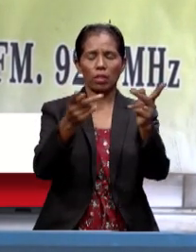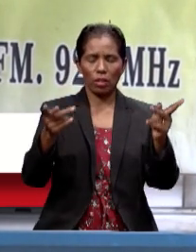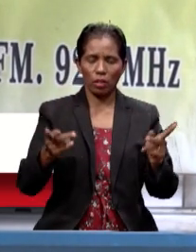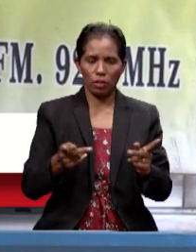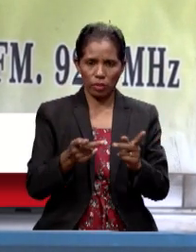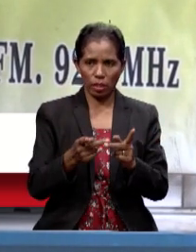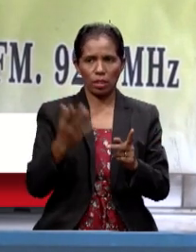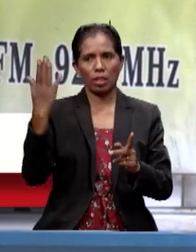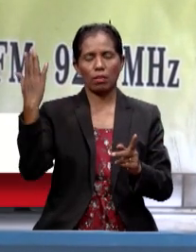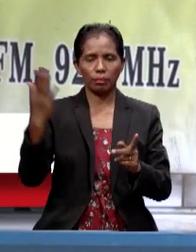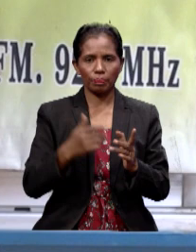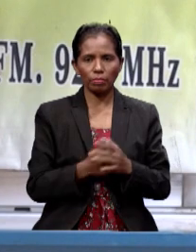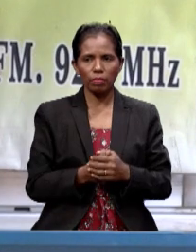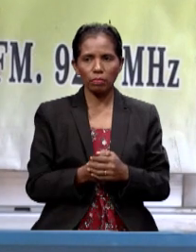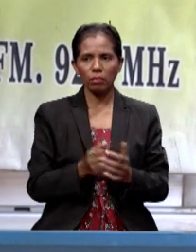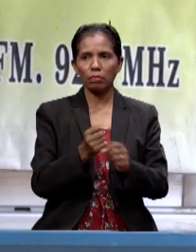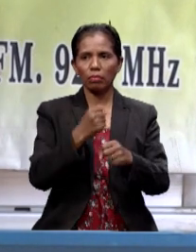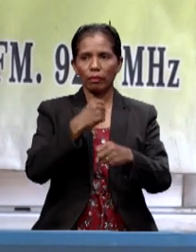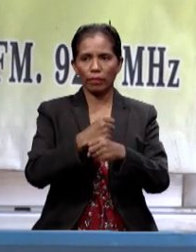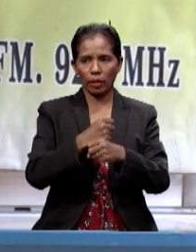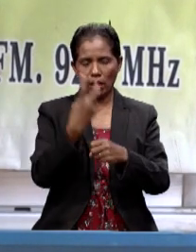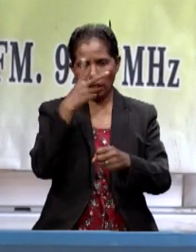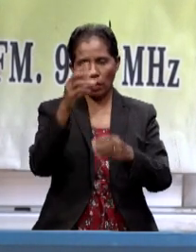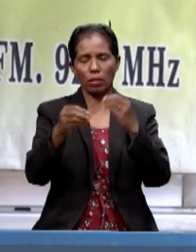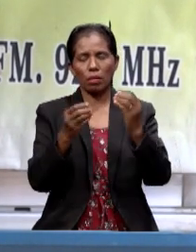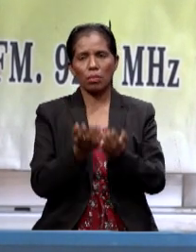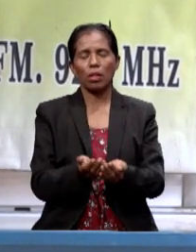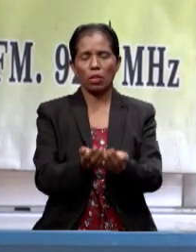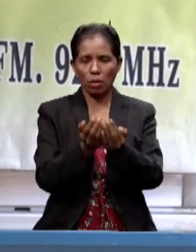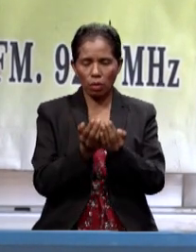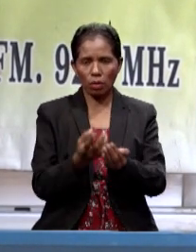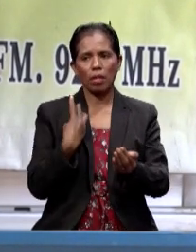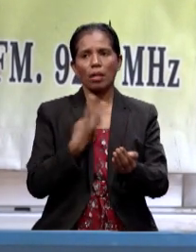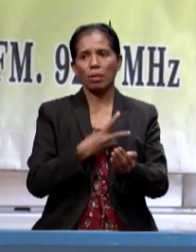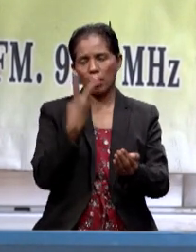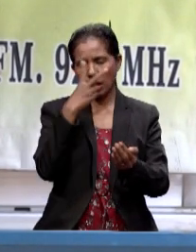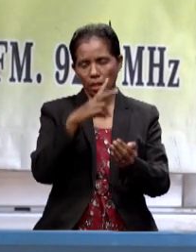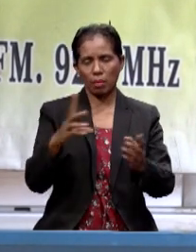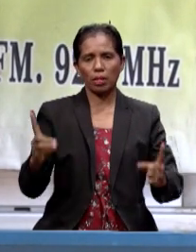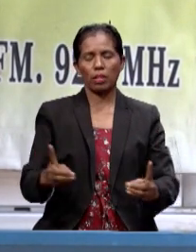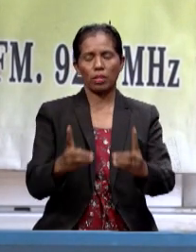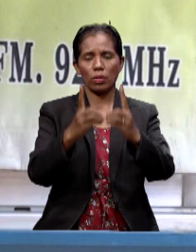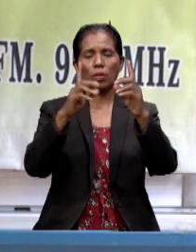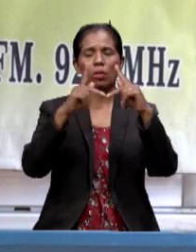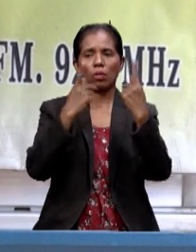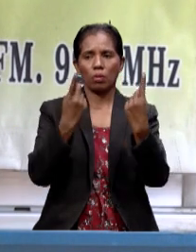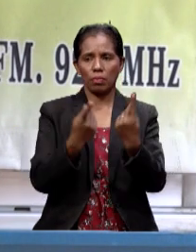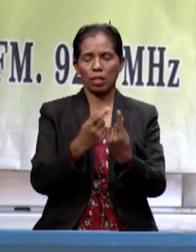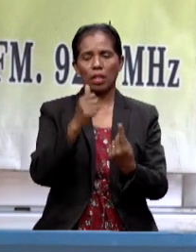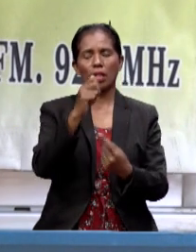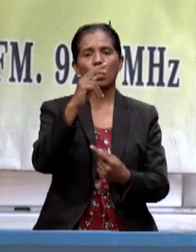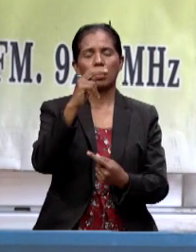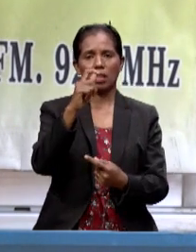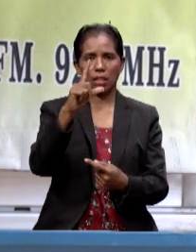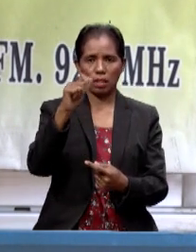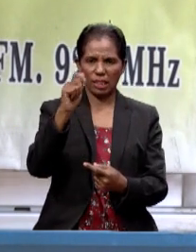Foz nebe halo construção para Rohak Solok e ami rekata ami surmal diretamente ho companhia Atlantic Eagle